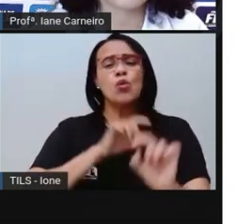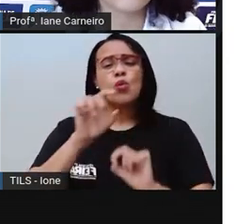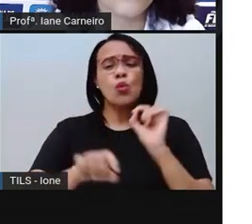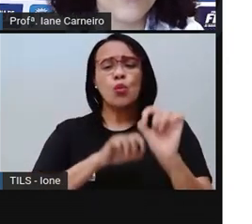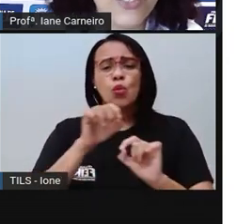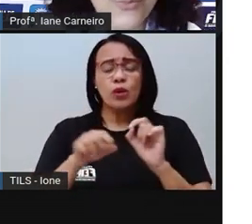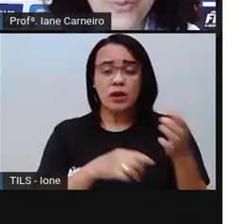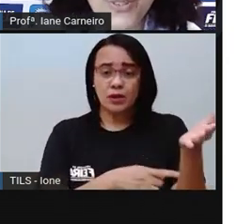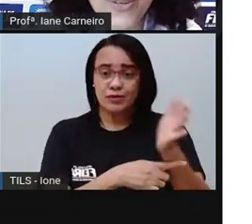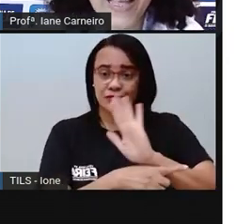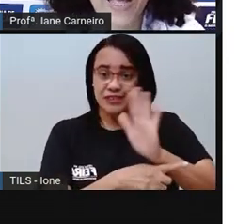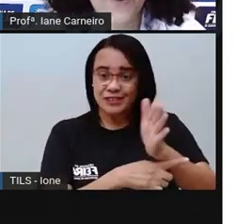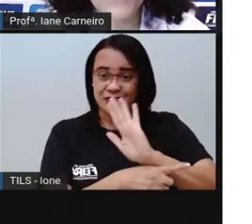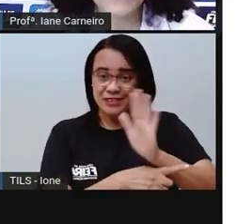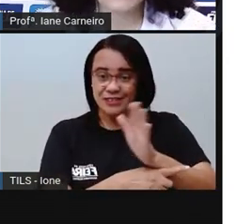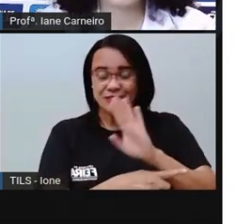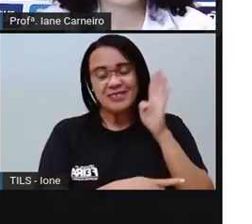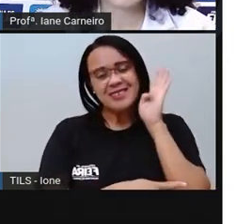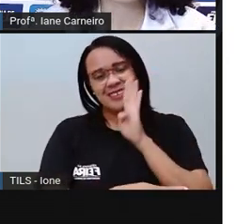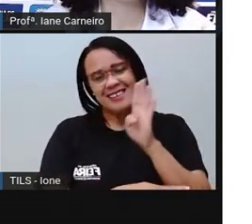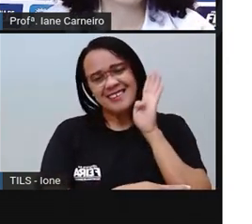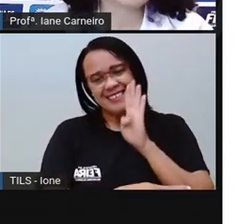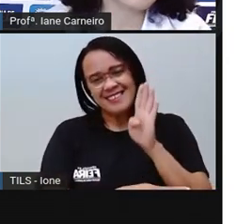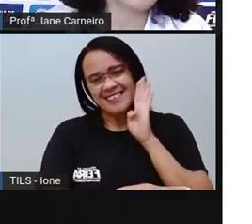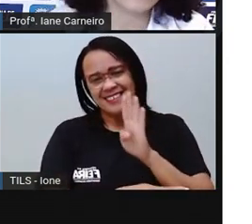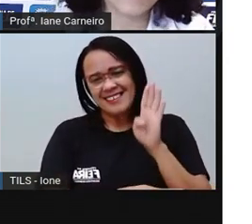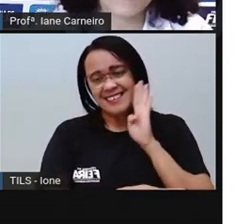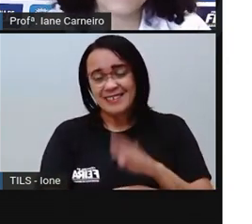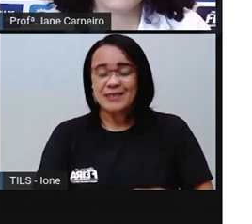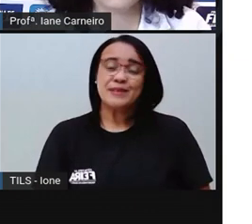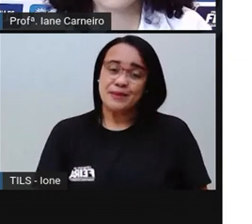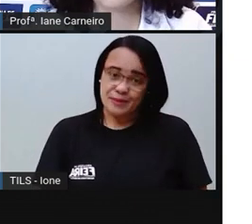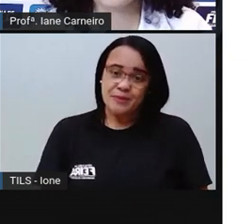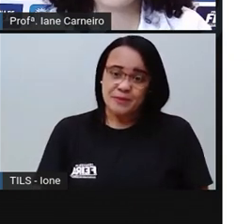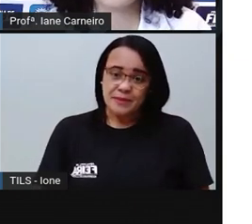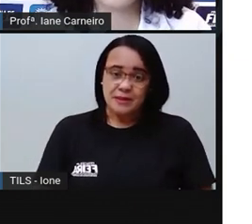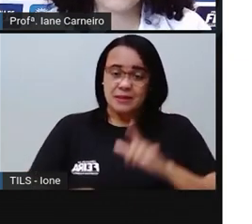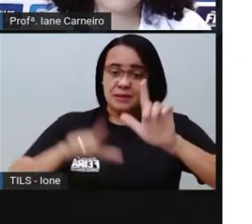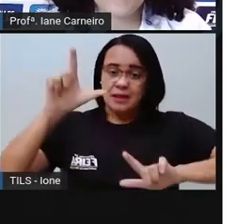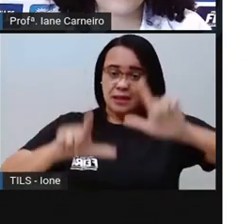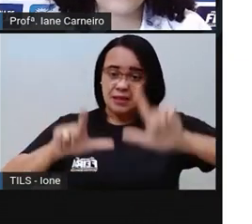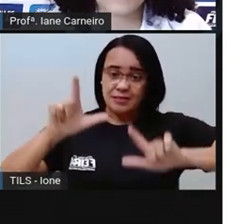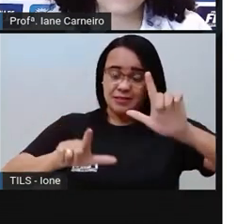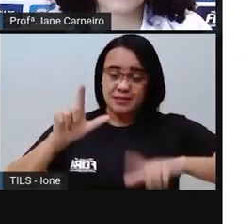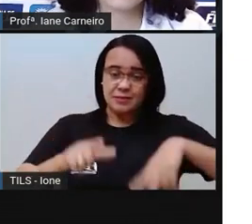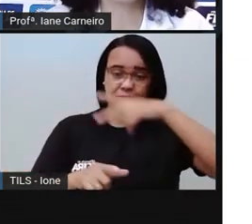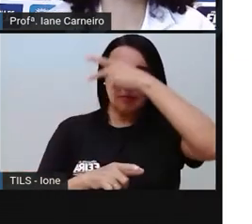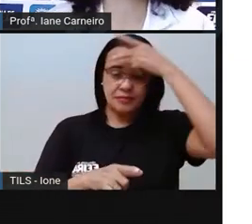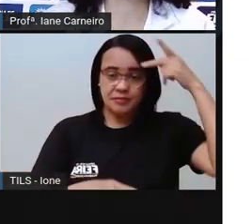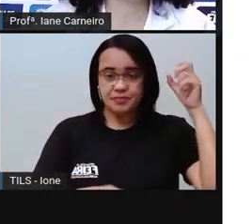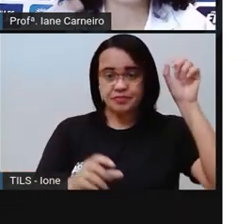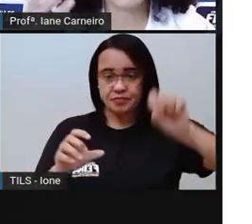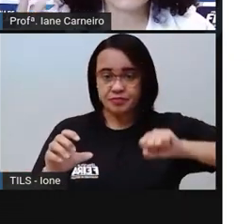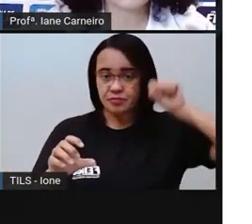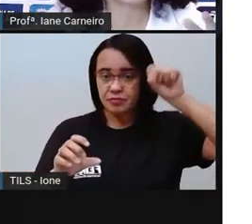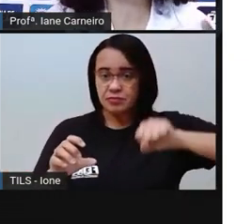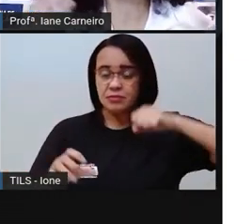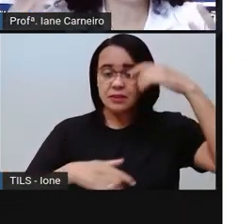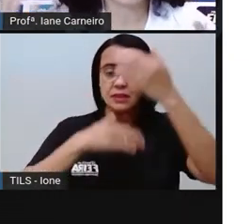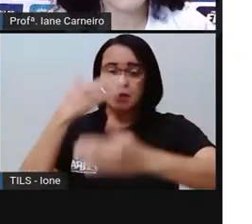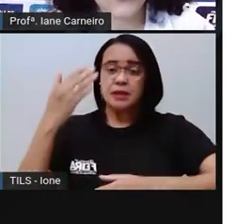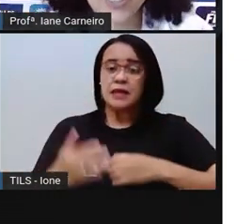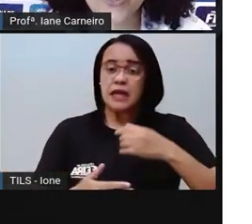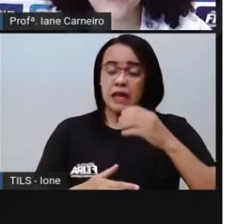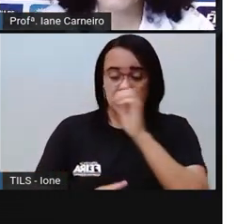com vocês um vídeo muito legal, né? É de uma campanha que as pessoas filmaram, né? Crianças brincando,